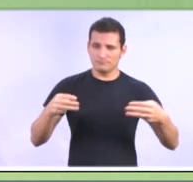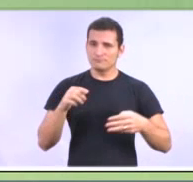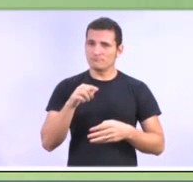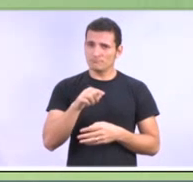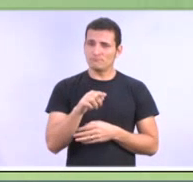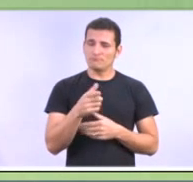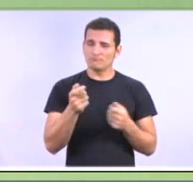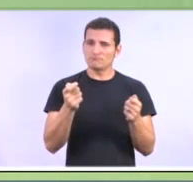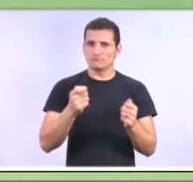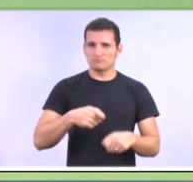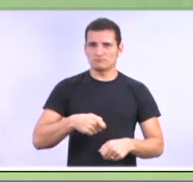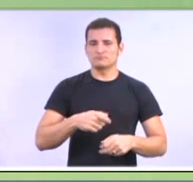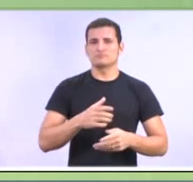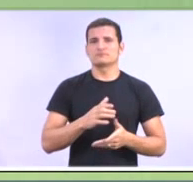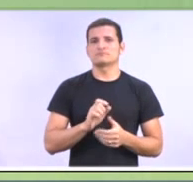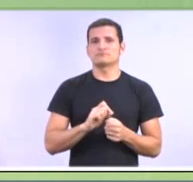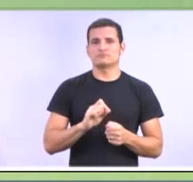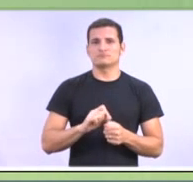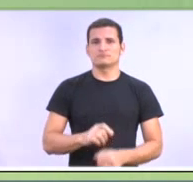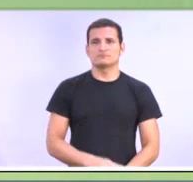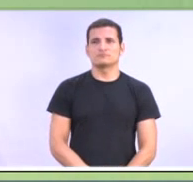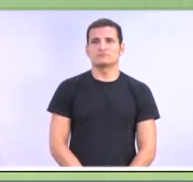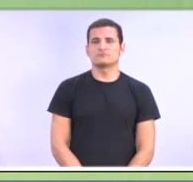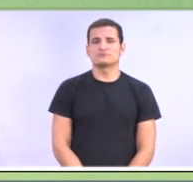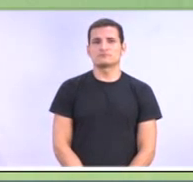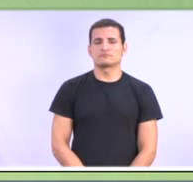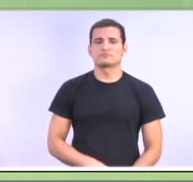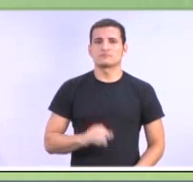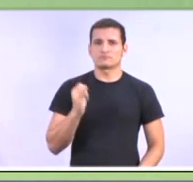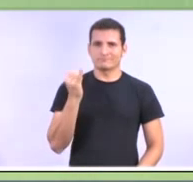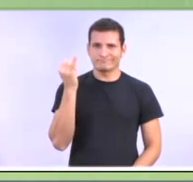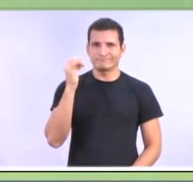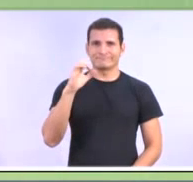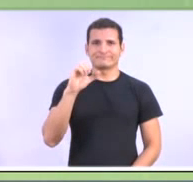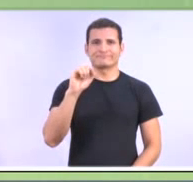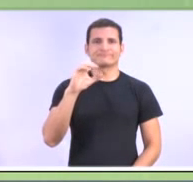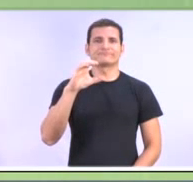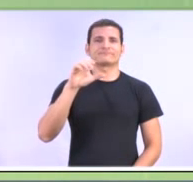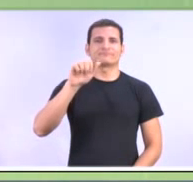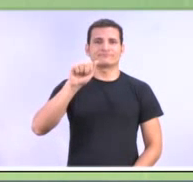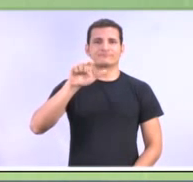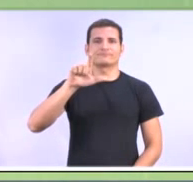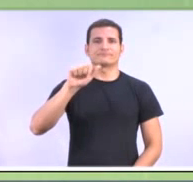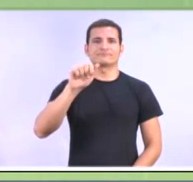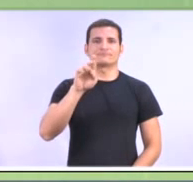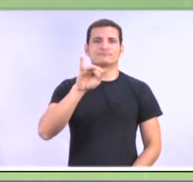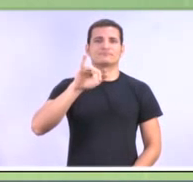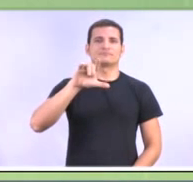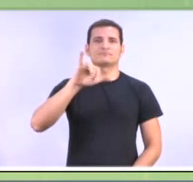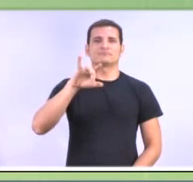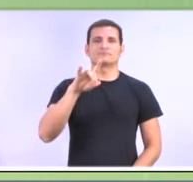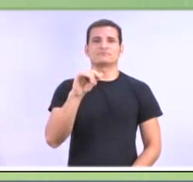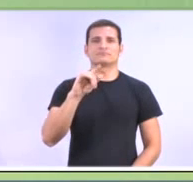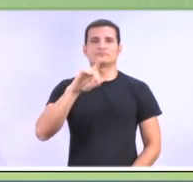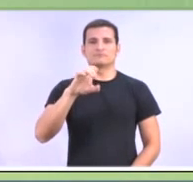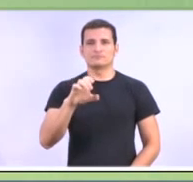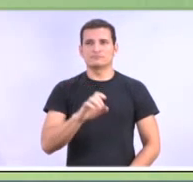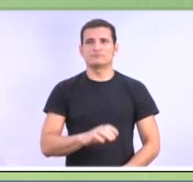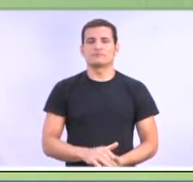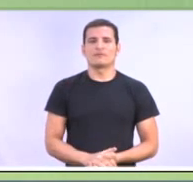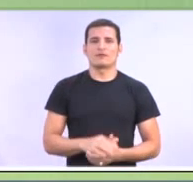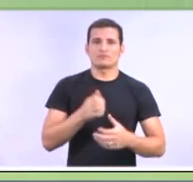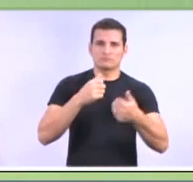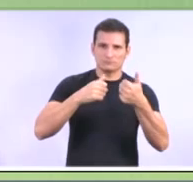seja possível que isso seja feito. Então, muito importante a escalabilidade. A qualidade de